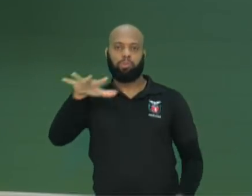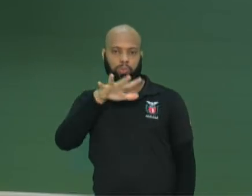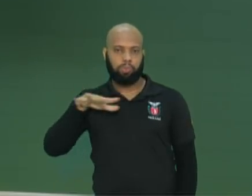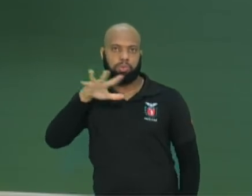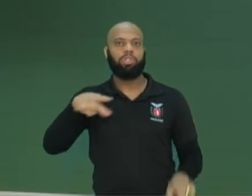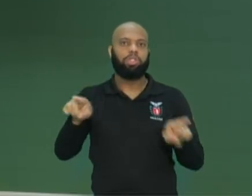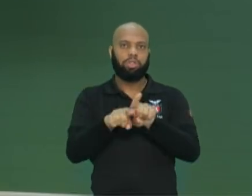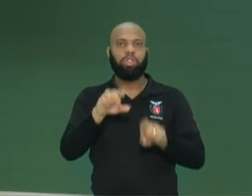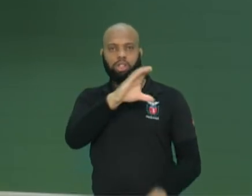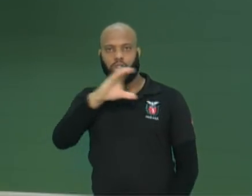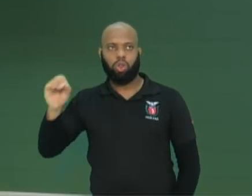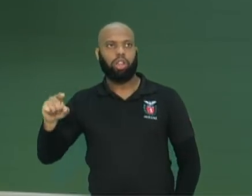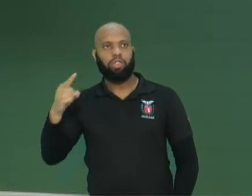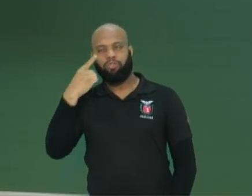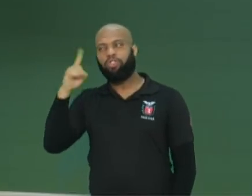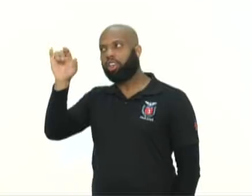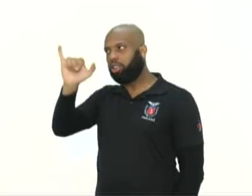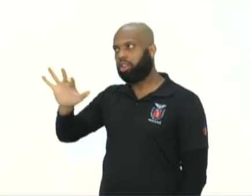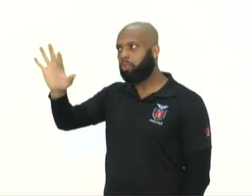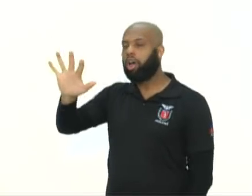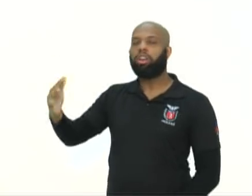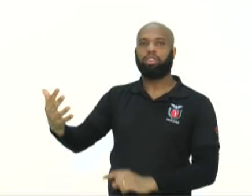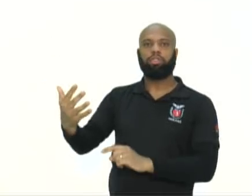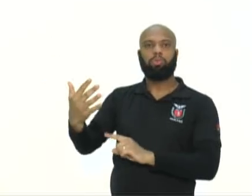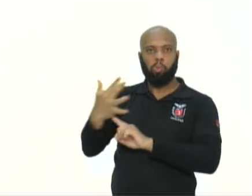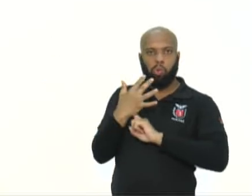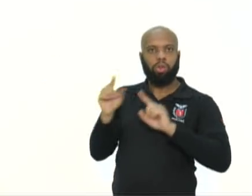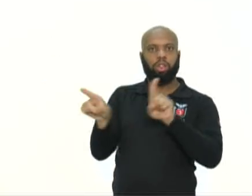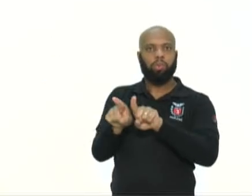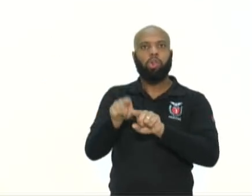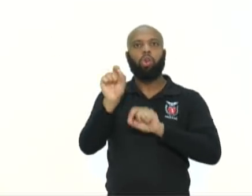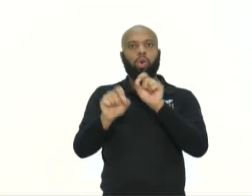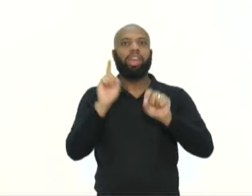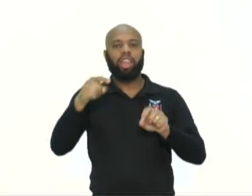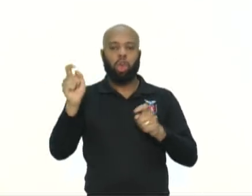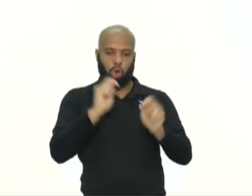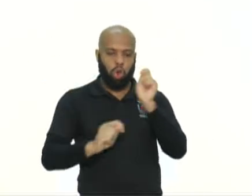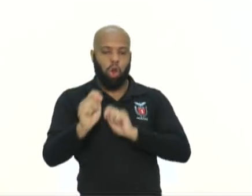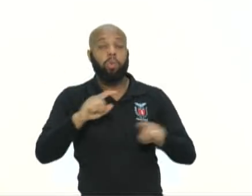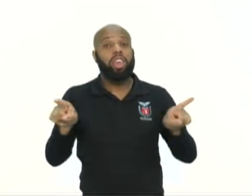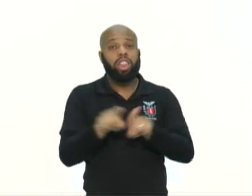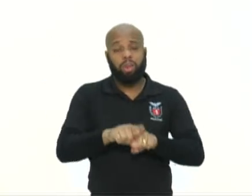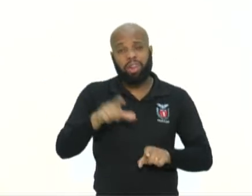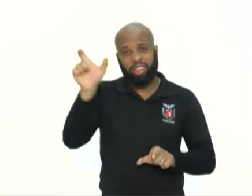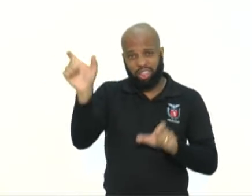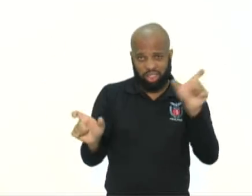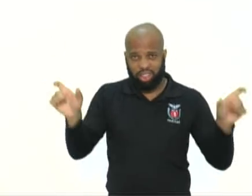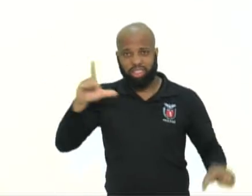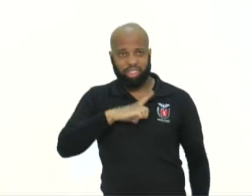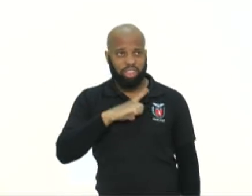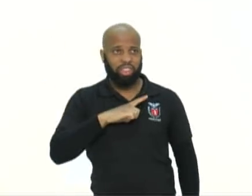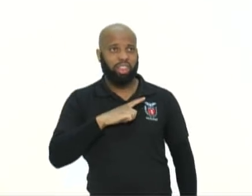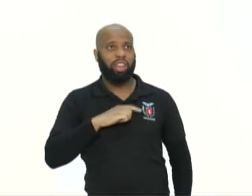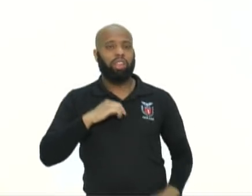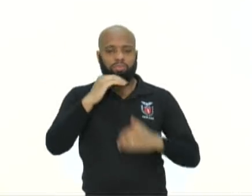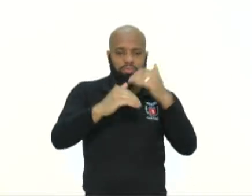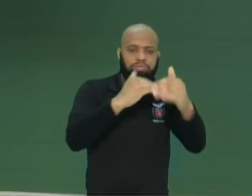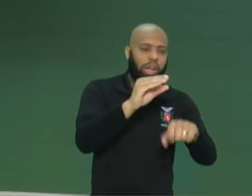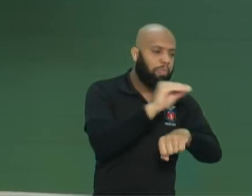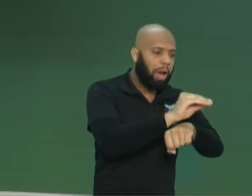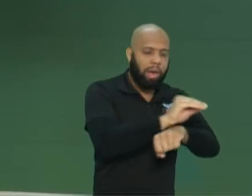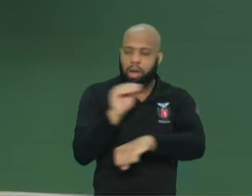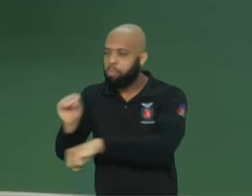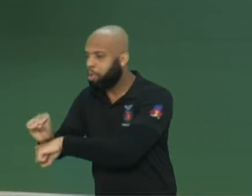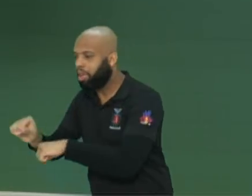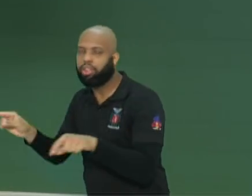região. E aí a imagem ali sugere para nós a atividade econômica e as pessoas, né, que também desenvolvem esse